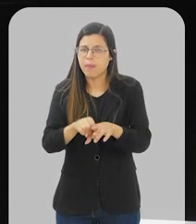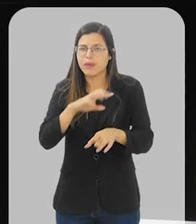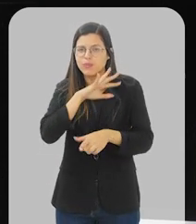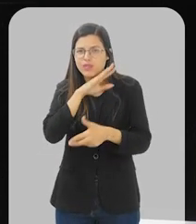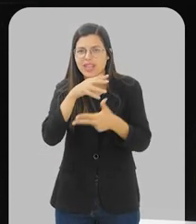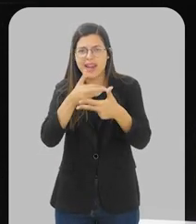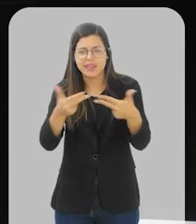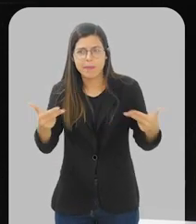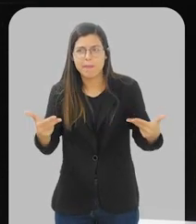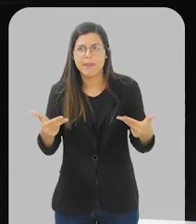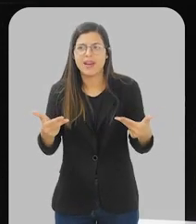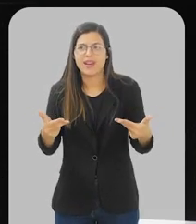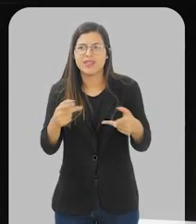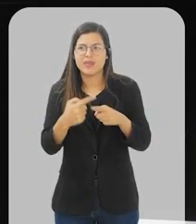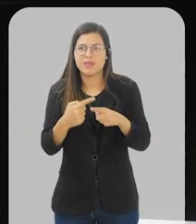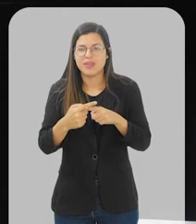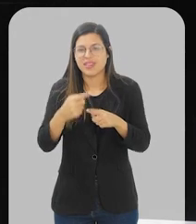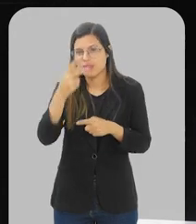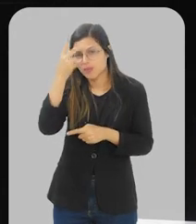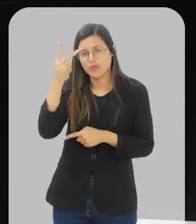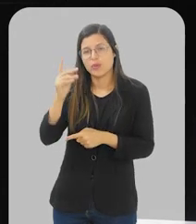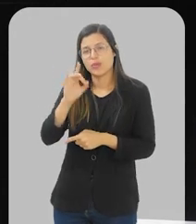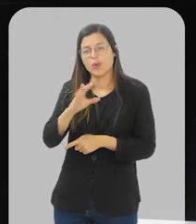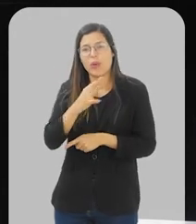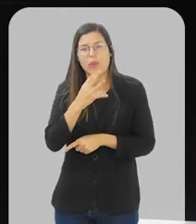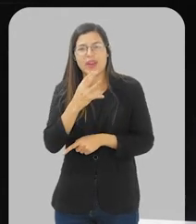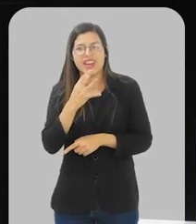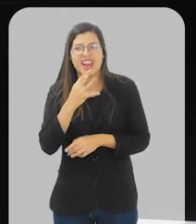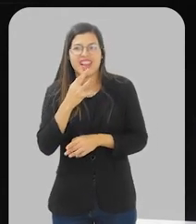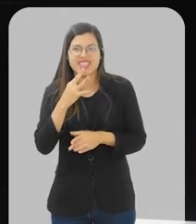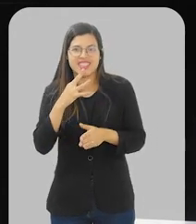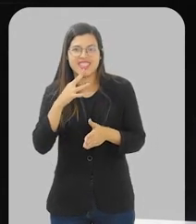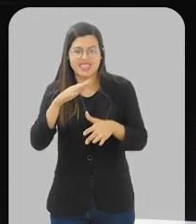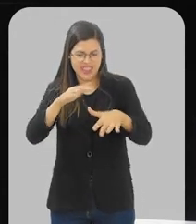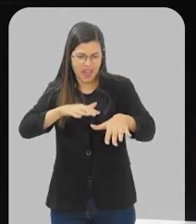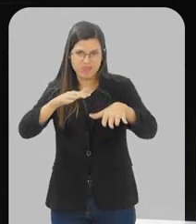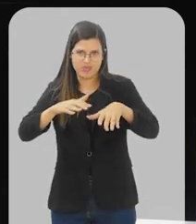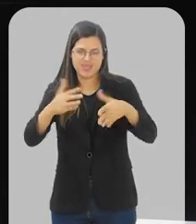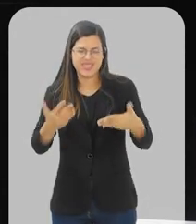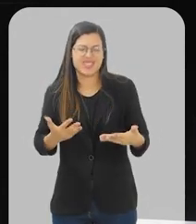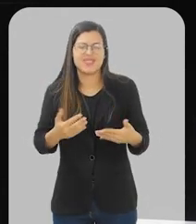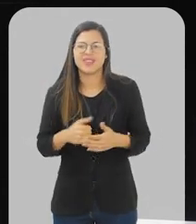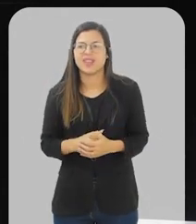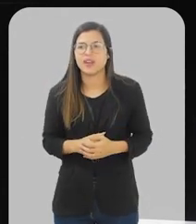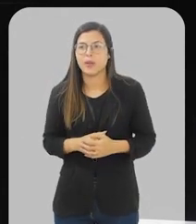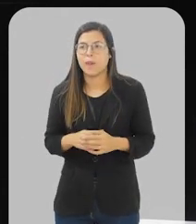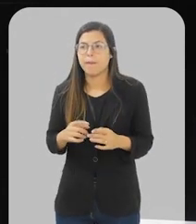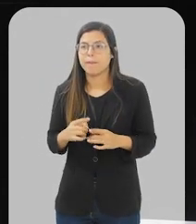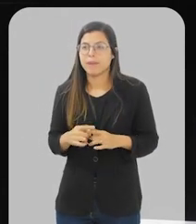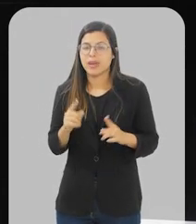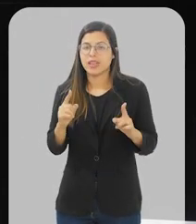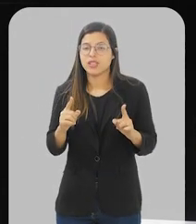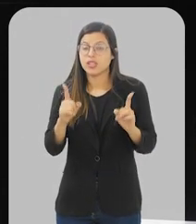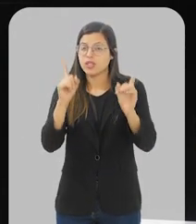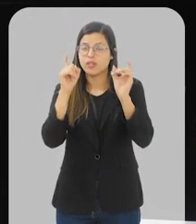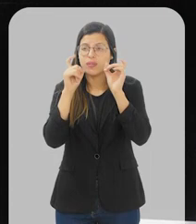Apaixonado pelos animais, e que muita gente só conhece o Pablo nos palcos, na avenida.